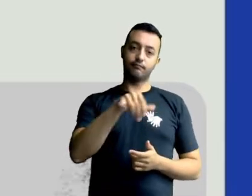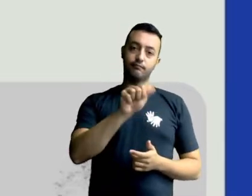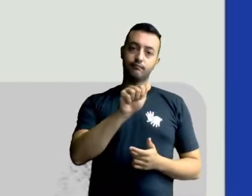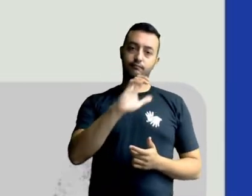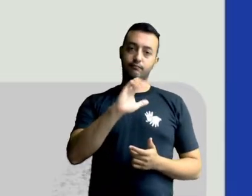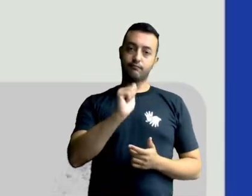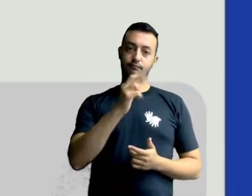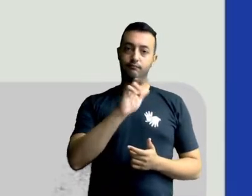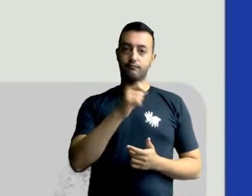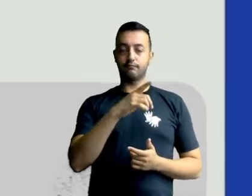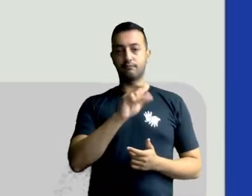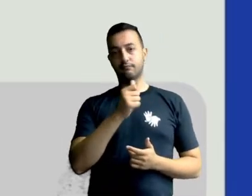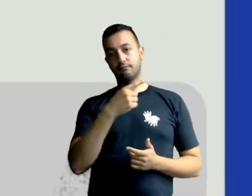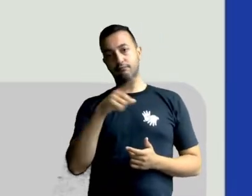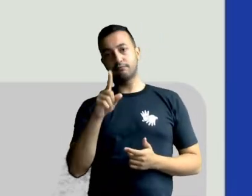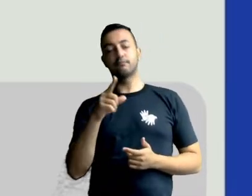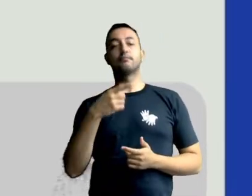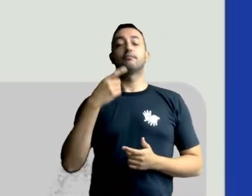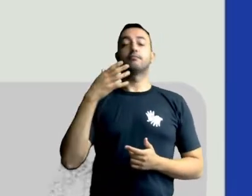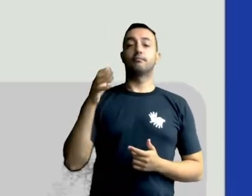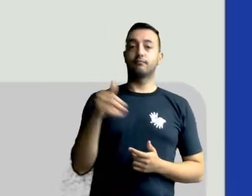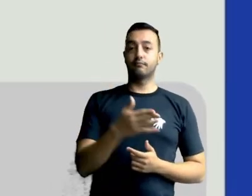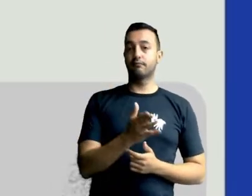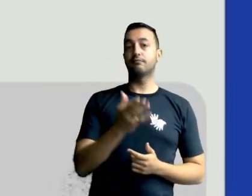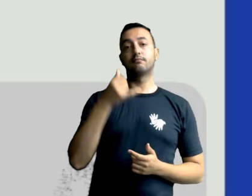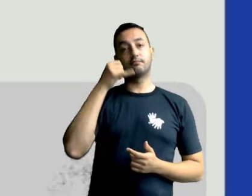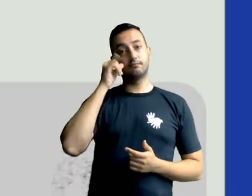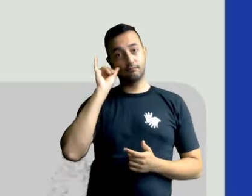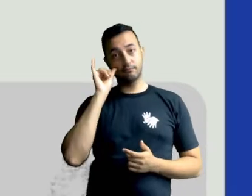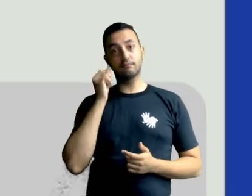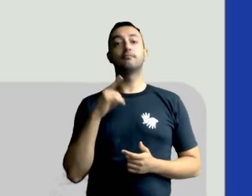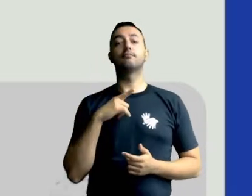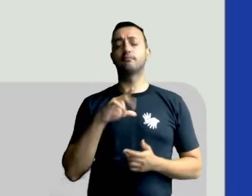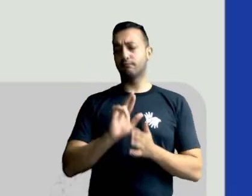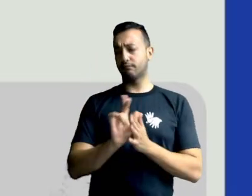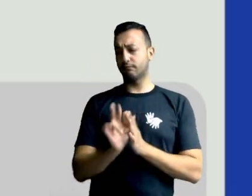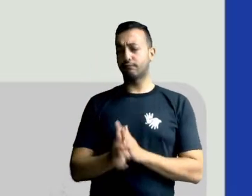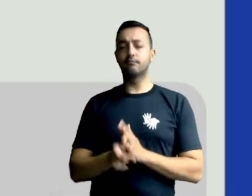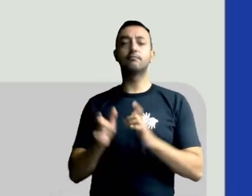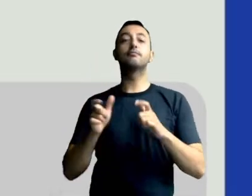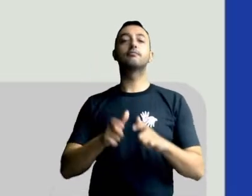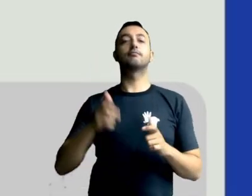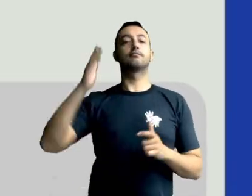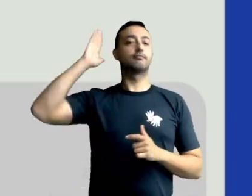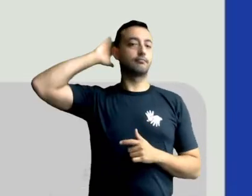jacarandá e animais como peixe-boi, a onça-pintada, ok? Fica